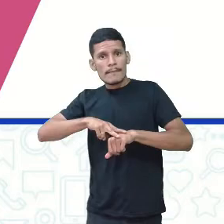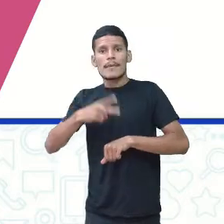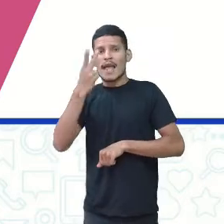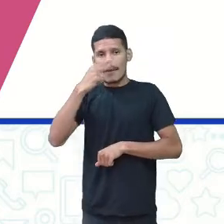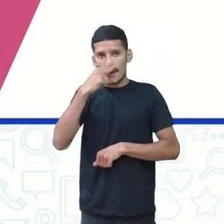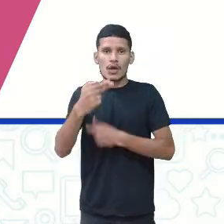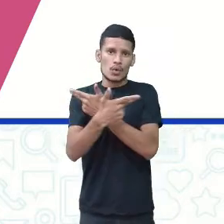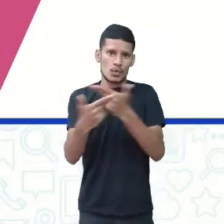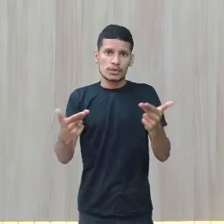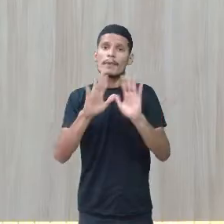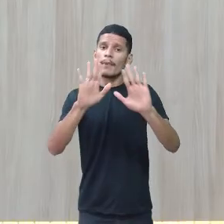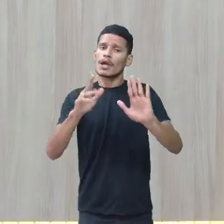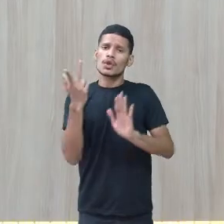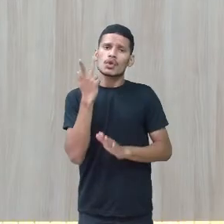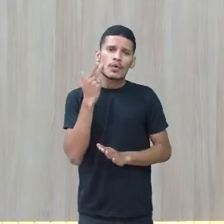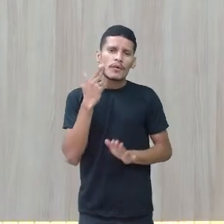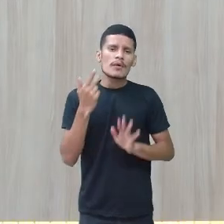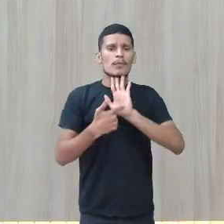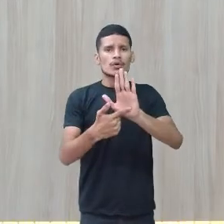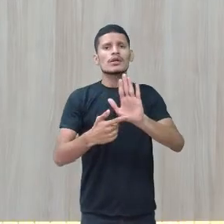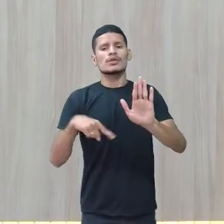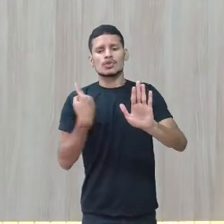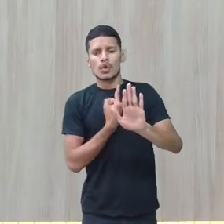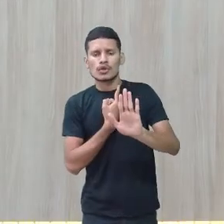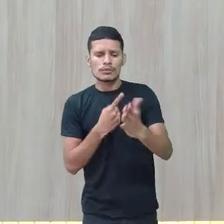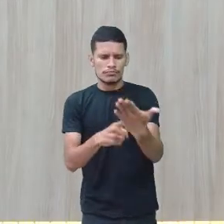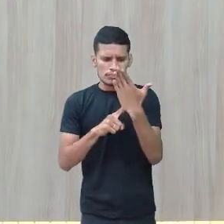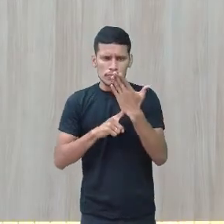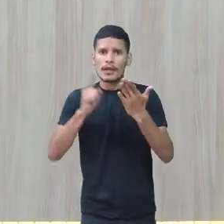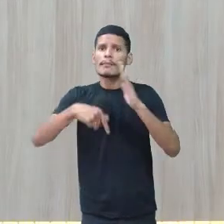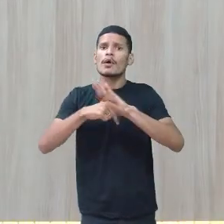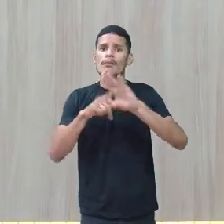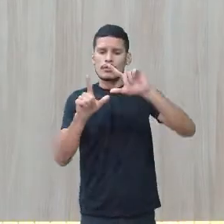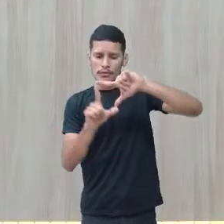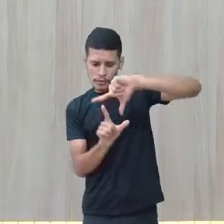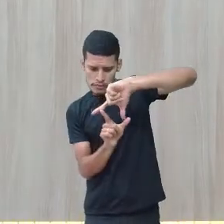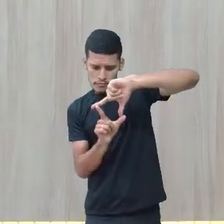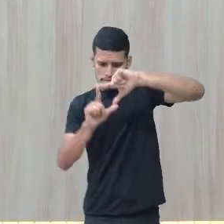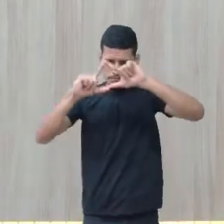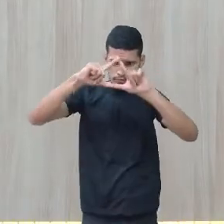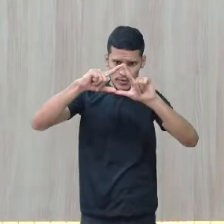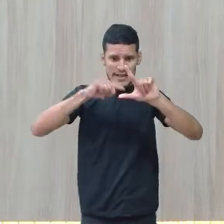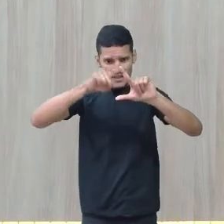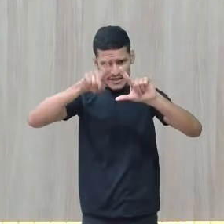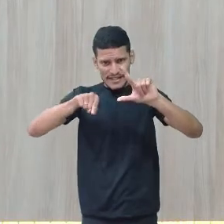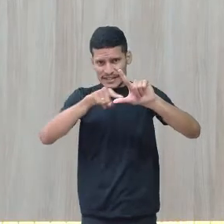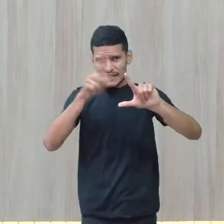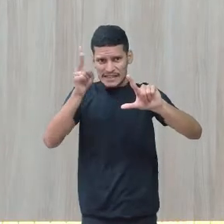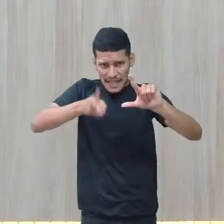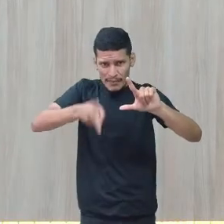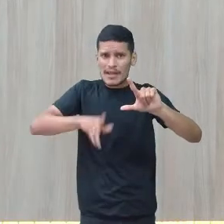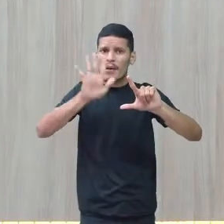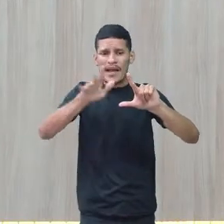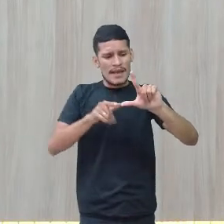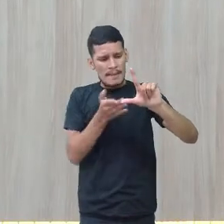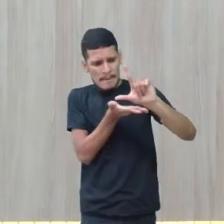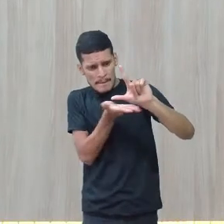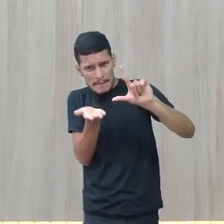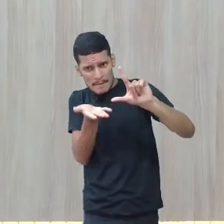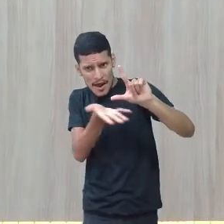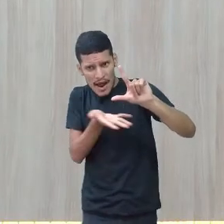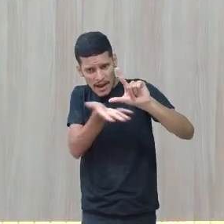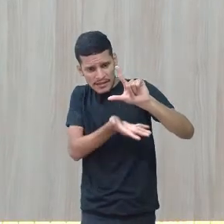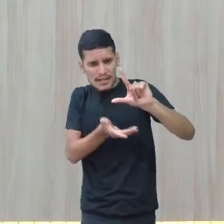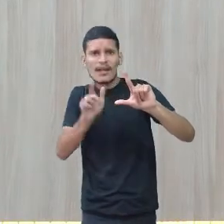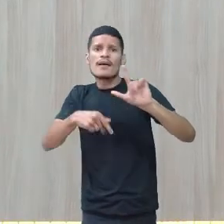é apresentada para a gente tem essa ideia do triângulo em pezinho, né? Essa parte aqui, ó, seria a base e essa partezinha